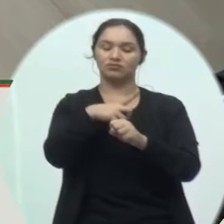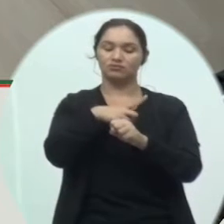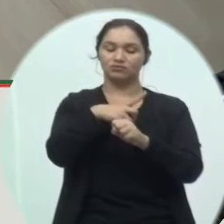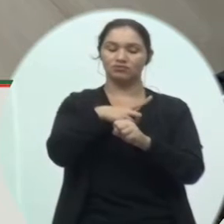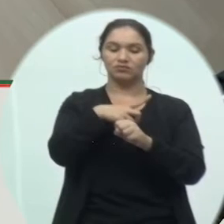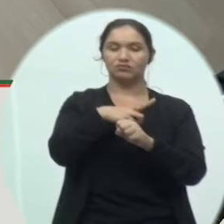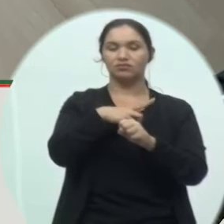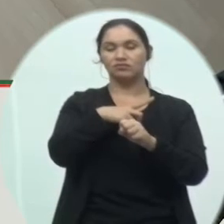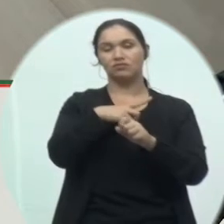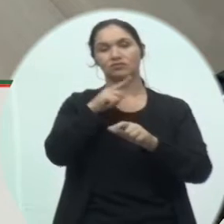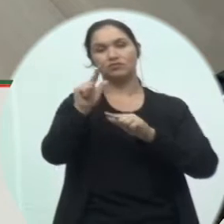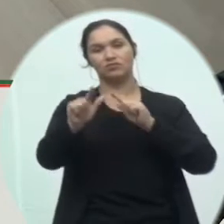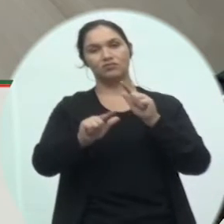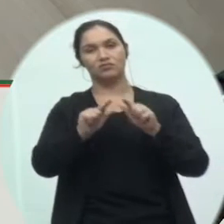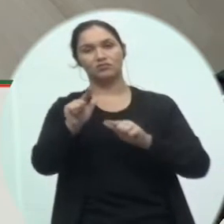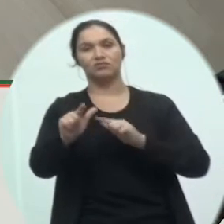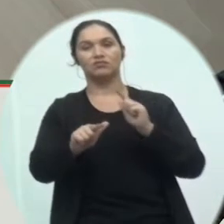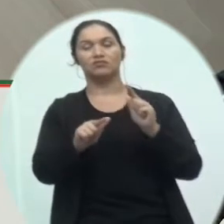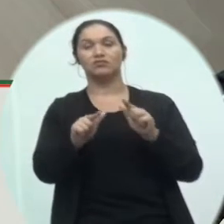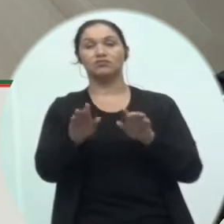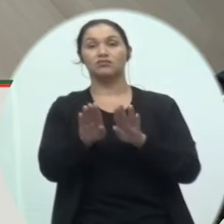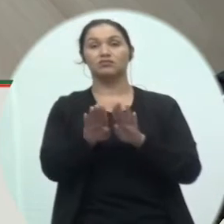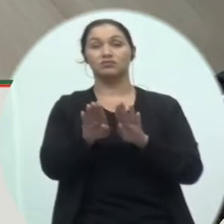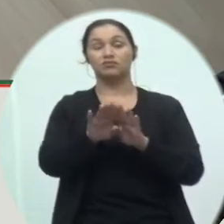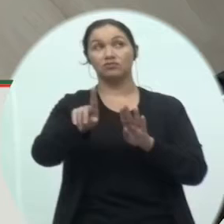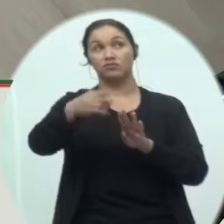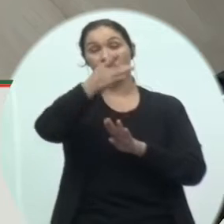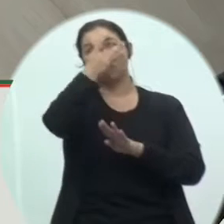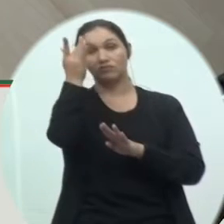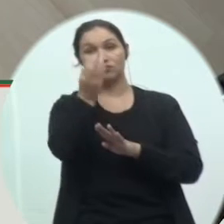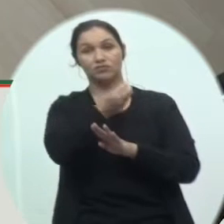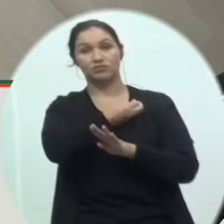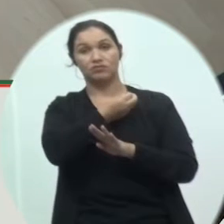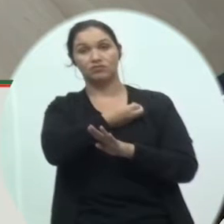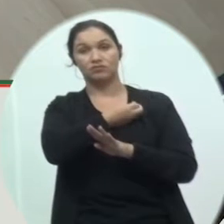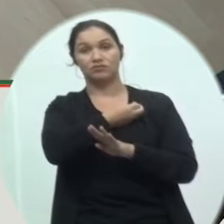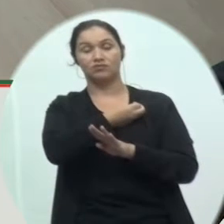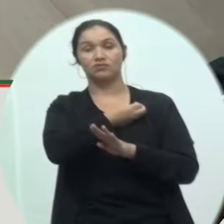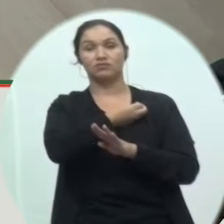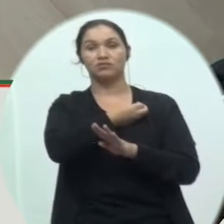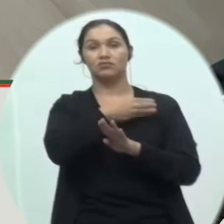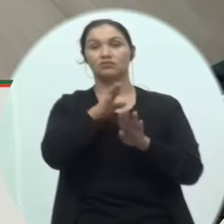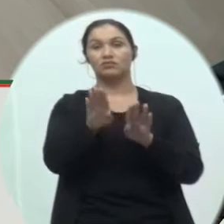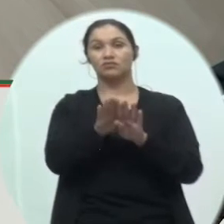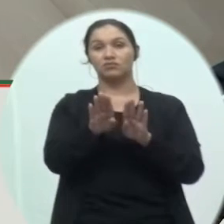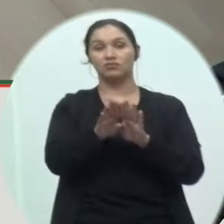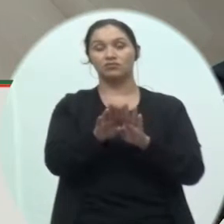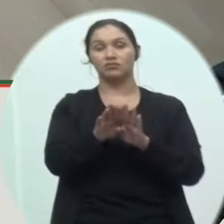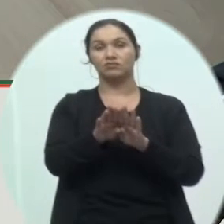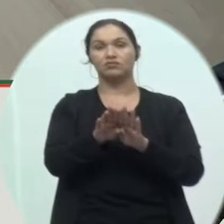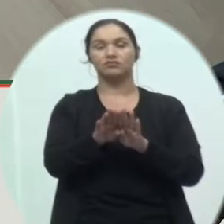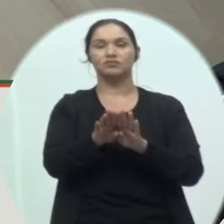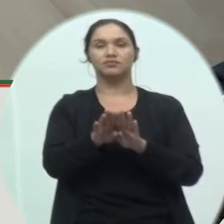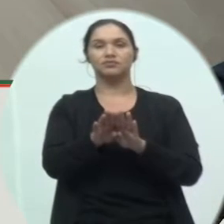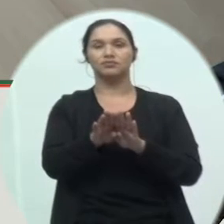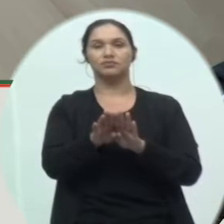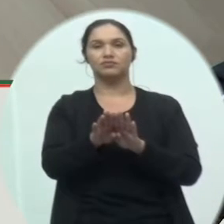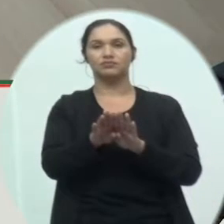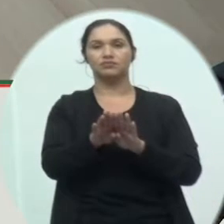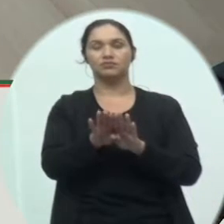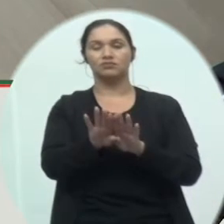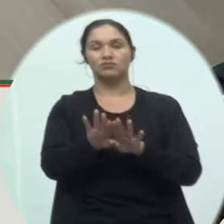presença dos missionários reverendos Robert Ludwig e Bill Elton. O